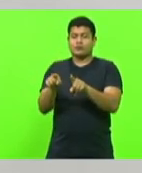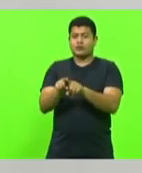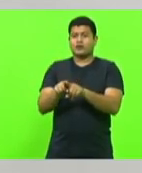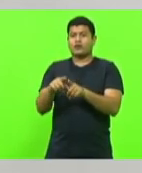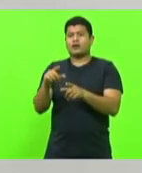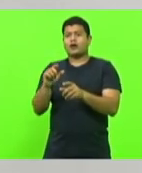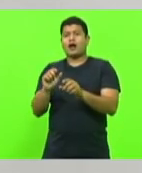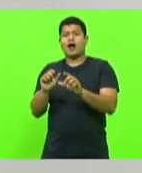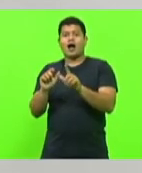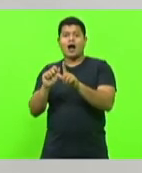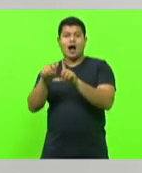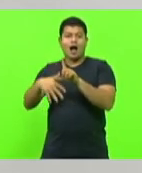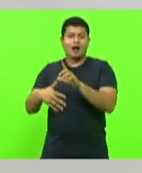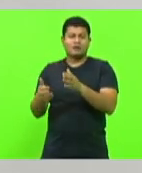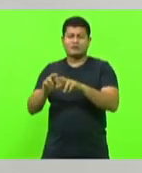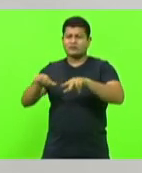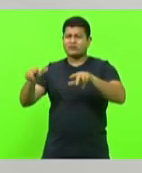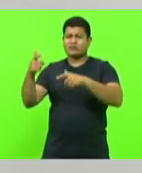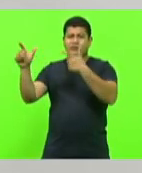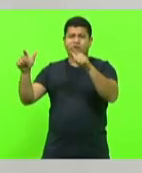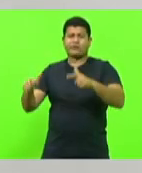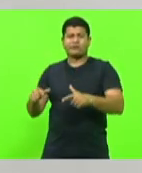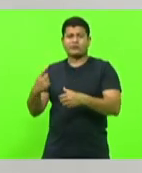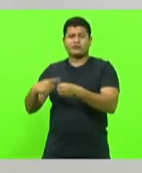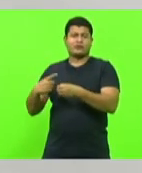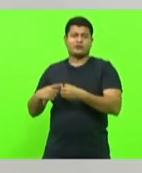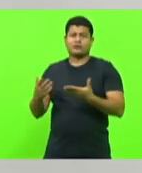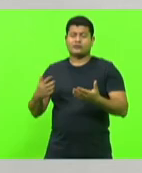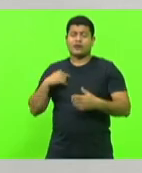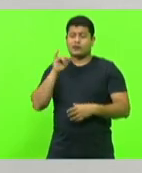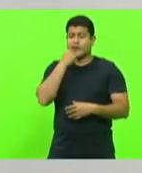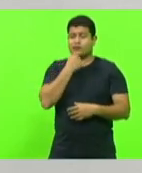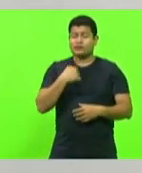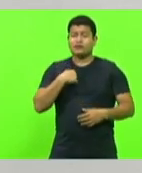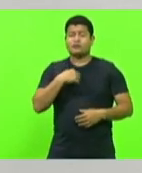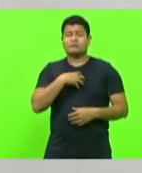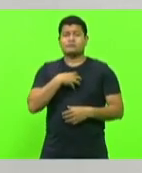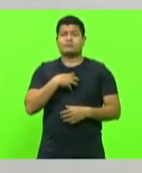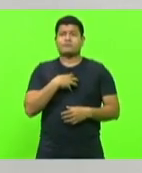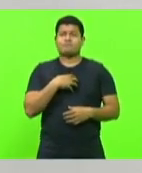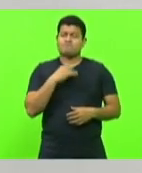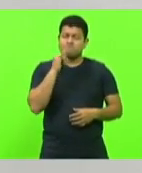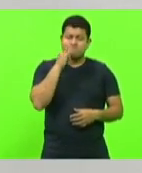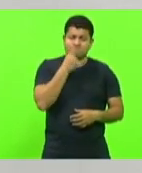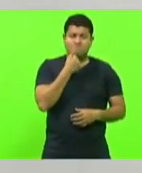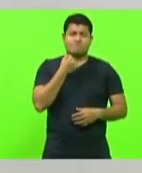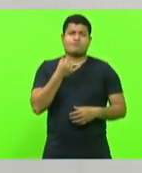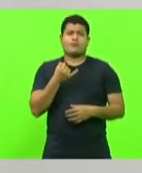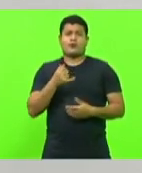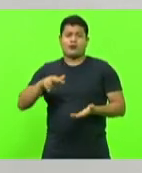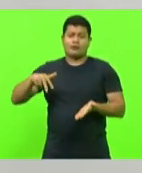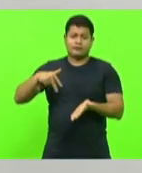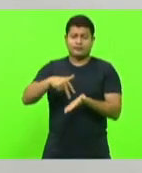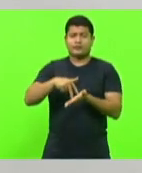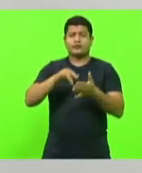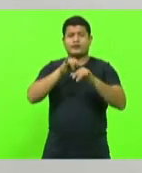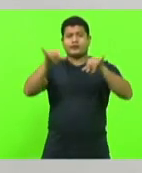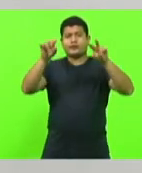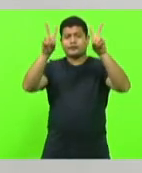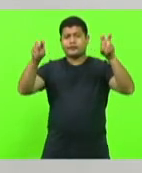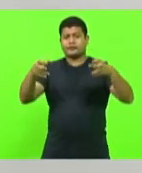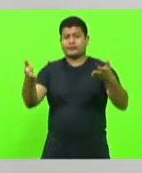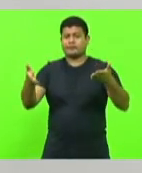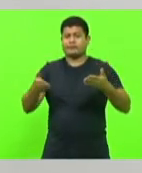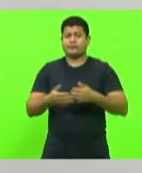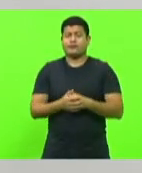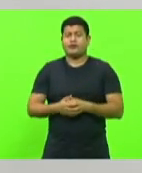outro município. Então, realmente é triste, é uma situação. Hoje eu me sinto muito triste chegar aqui na tribuna e ter que falar isso. Mas,